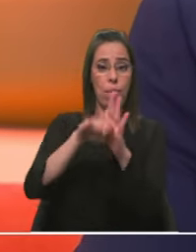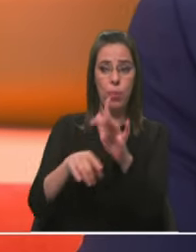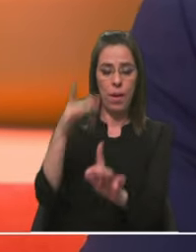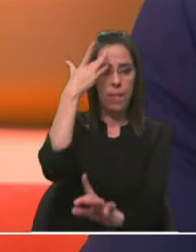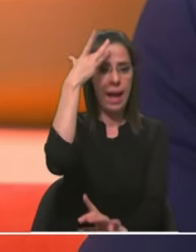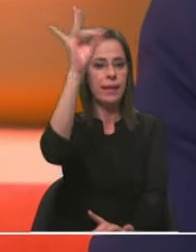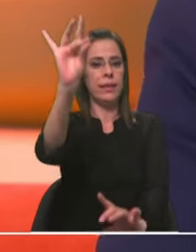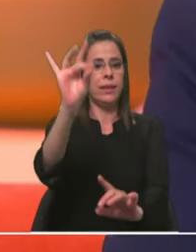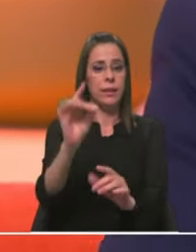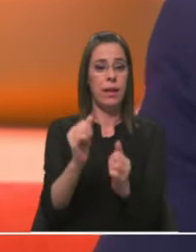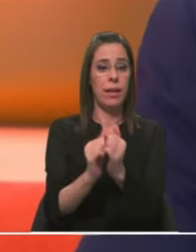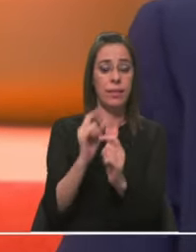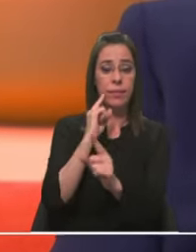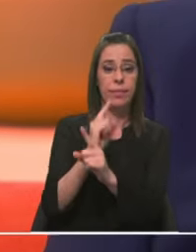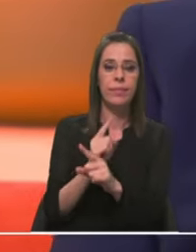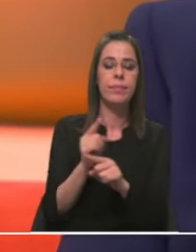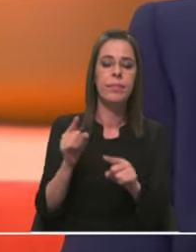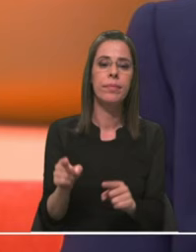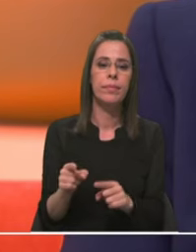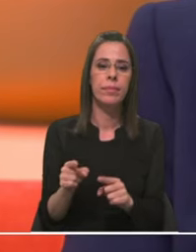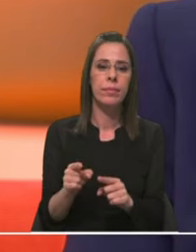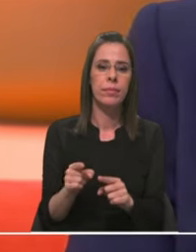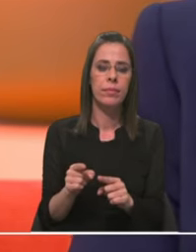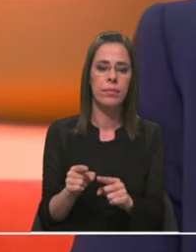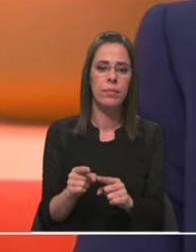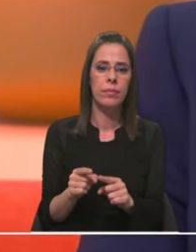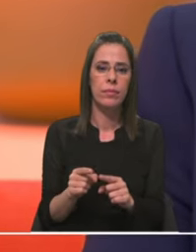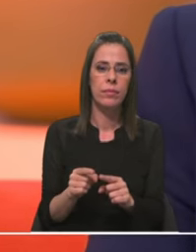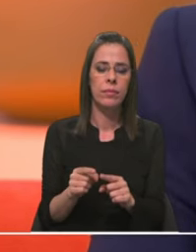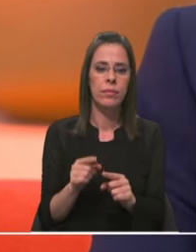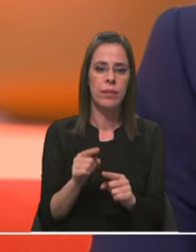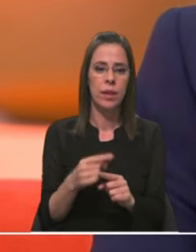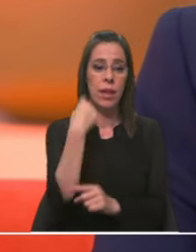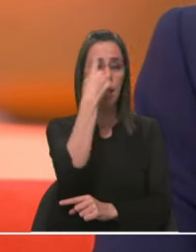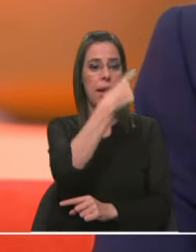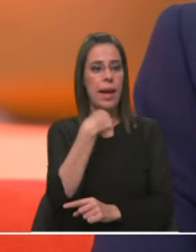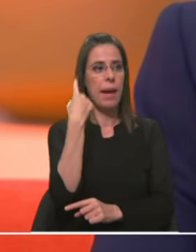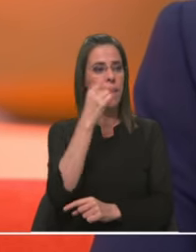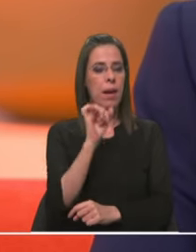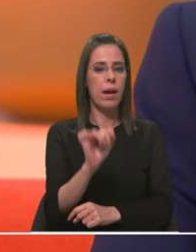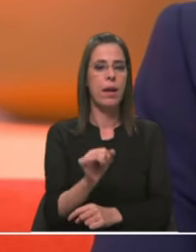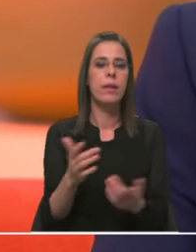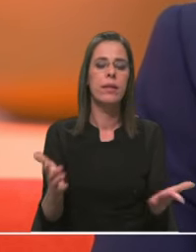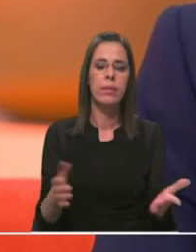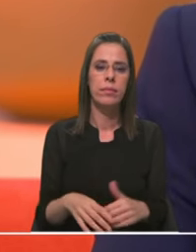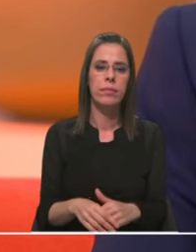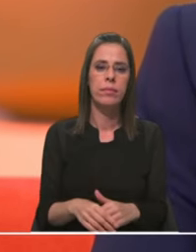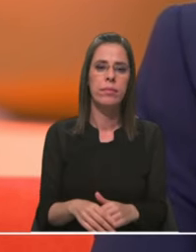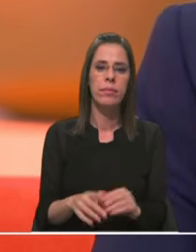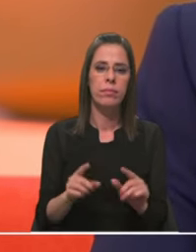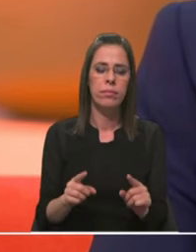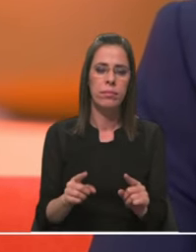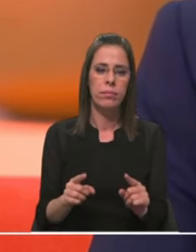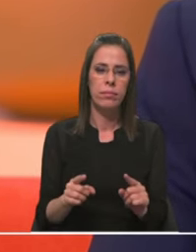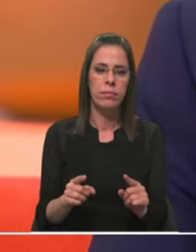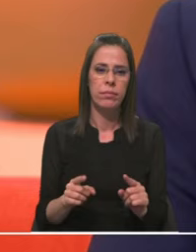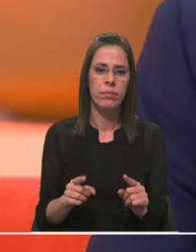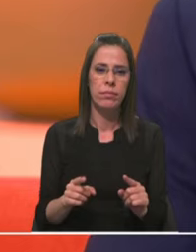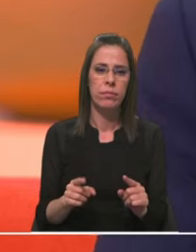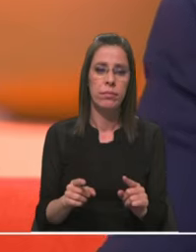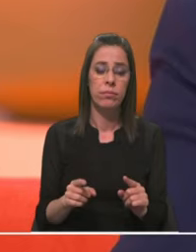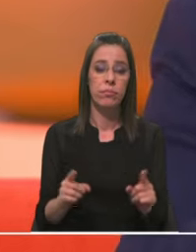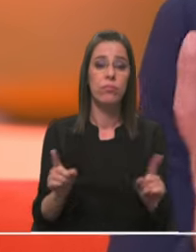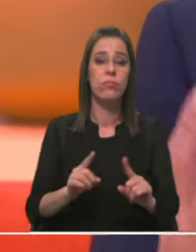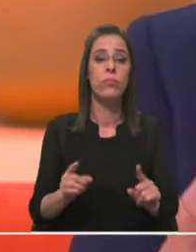aquele aquele papel aquele de acha que foi ess a sua reputação a sua ficou